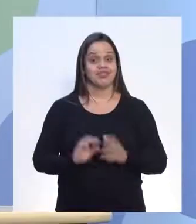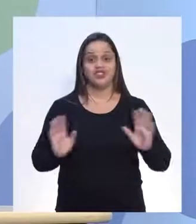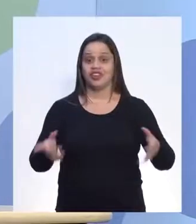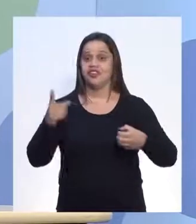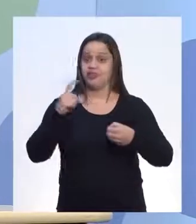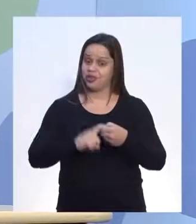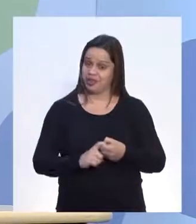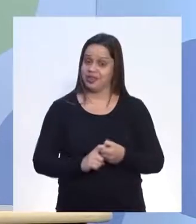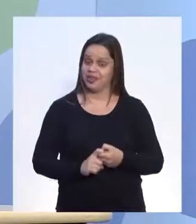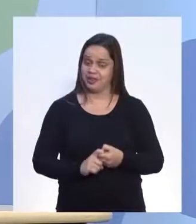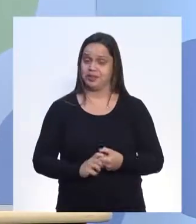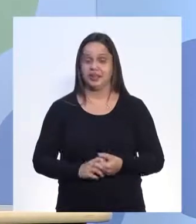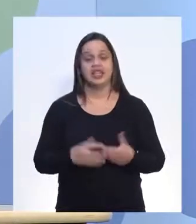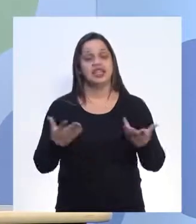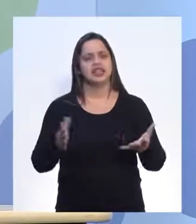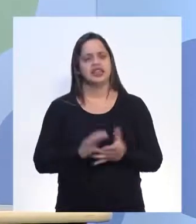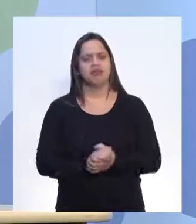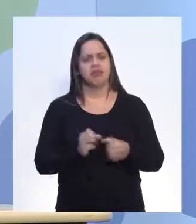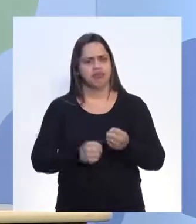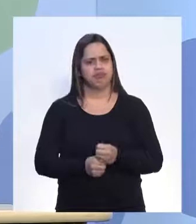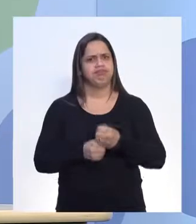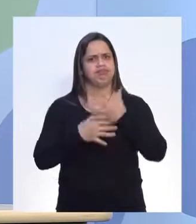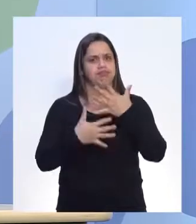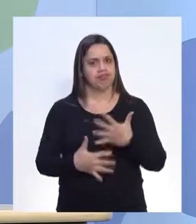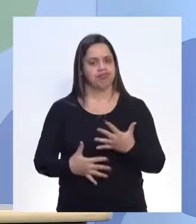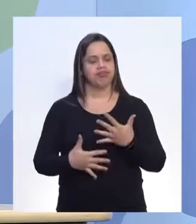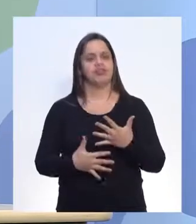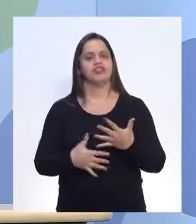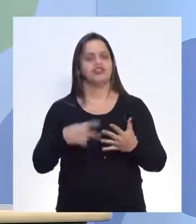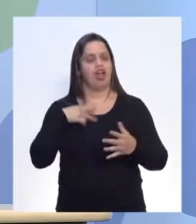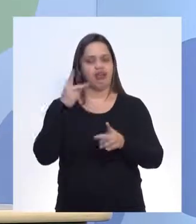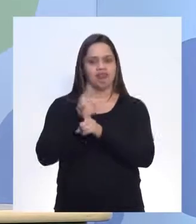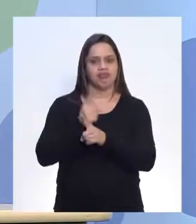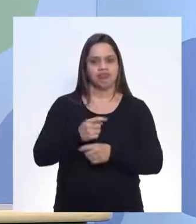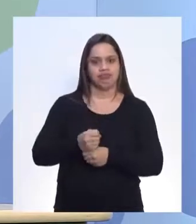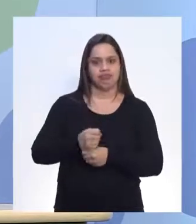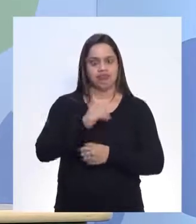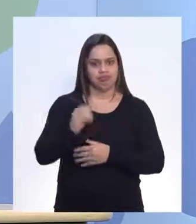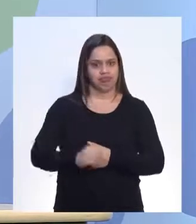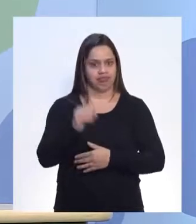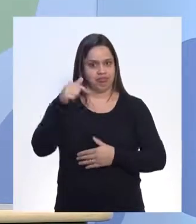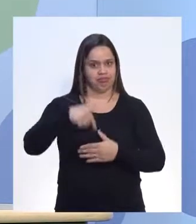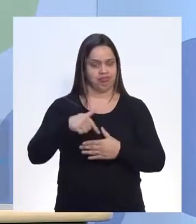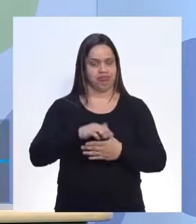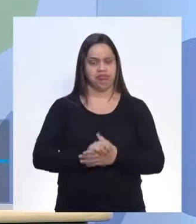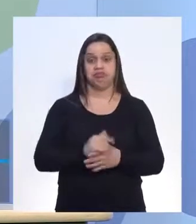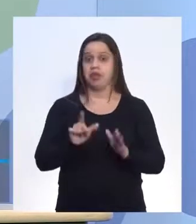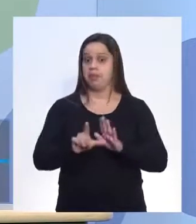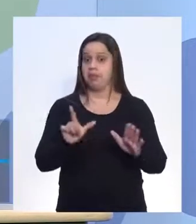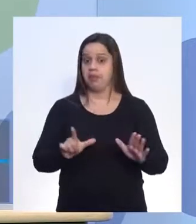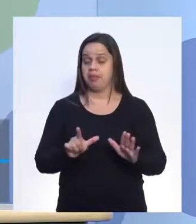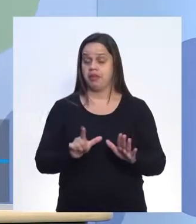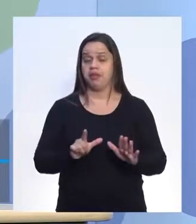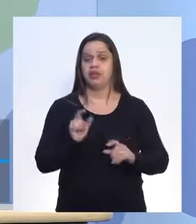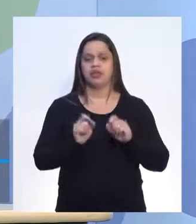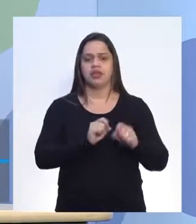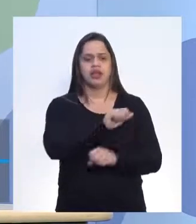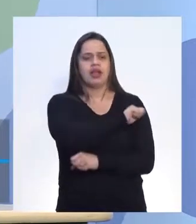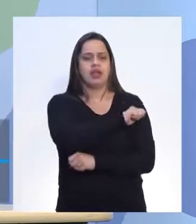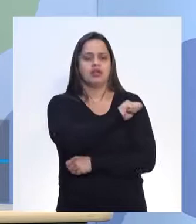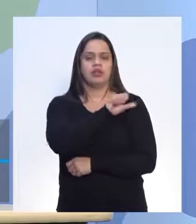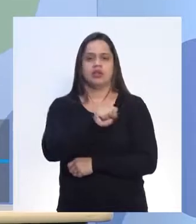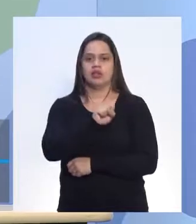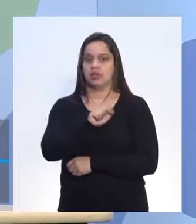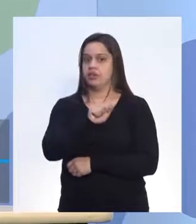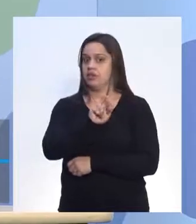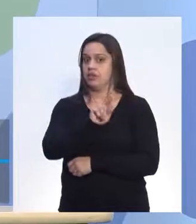Retornamos aqui. Muitas respostas aqui pude localizar. Antes disso, a Sara, acho que é Sara Eduarda, desculpa